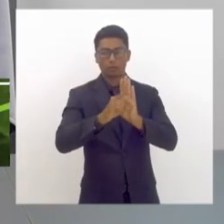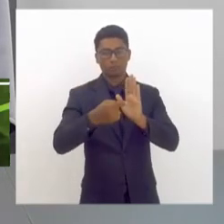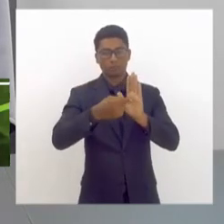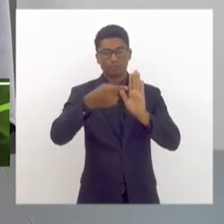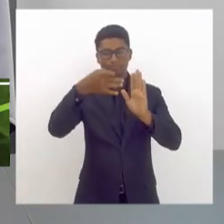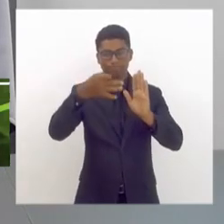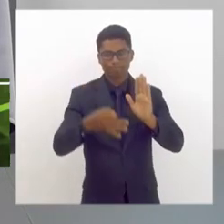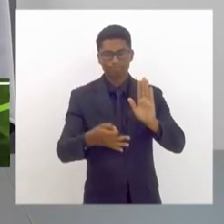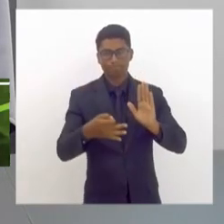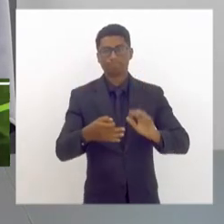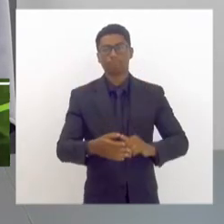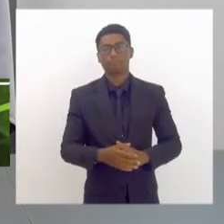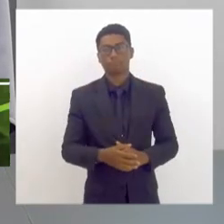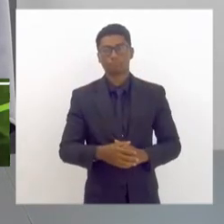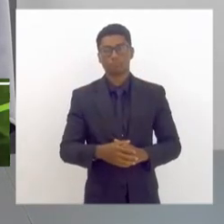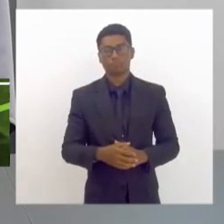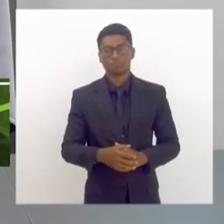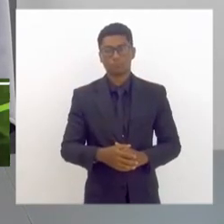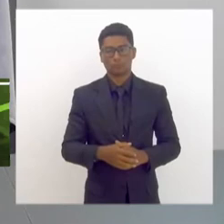sem nenhum tipo de questionamento.